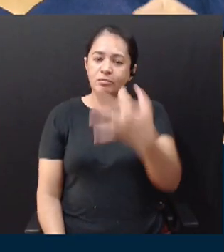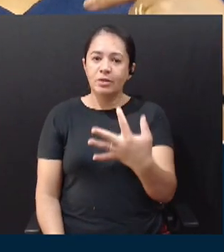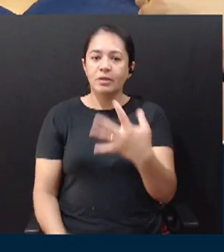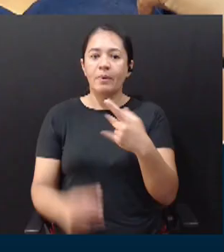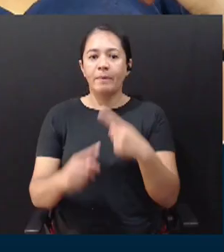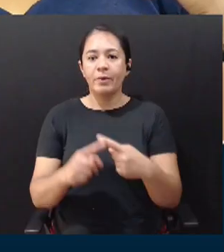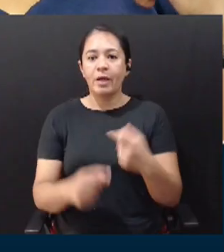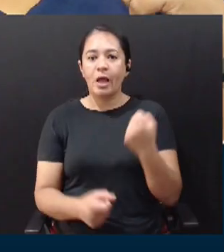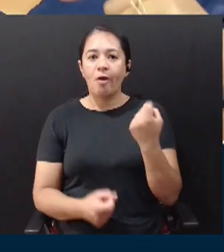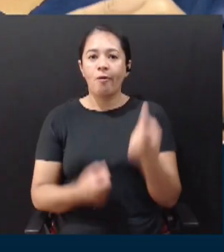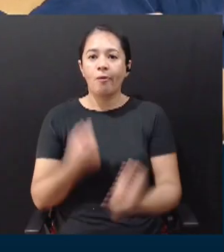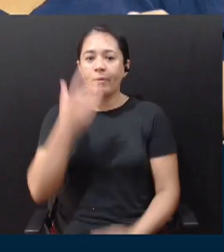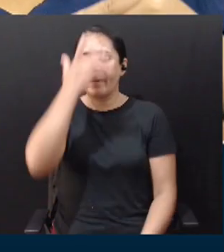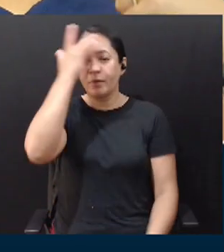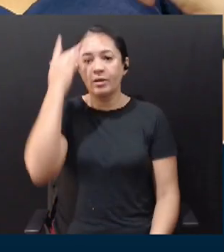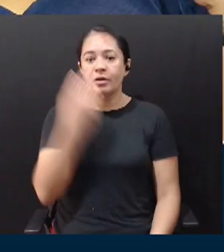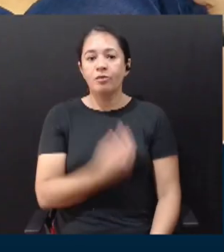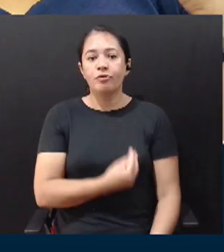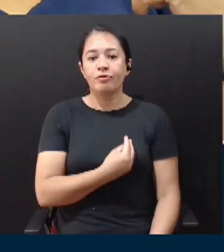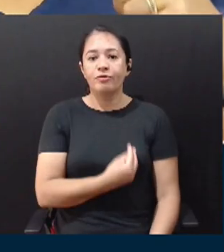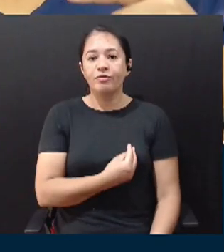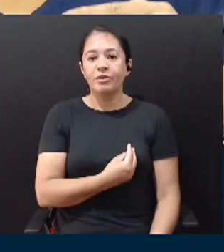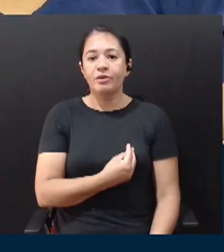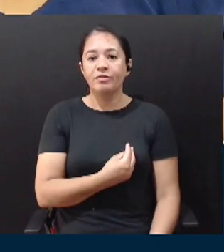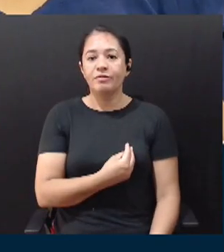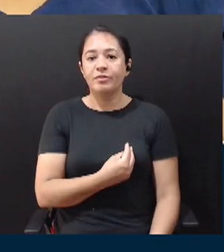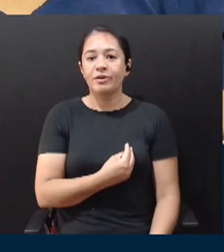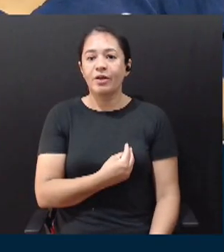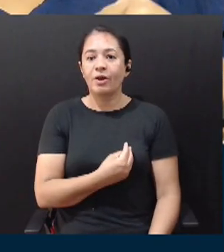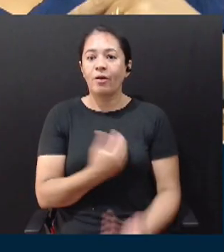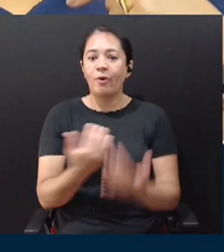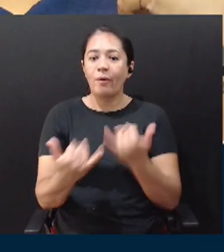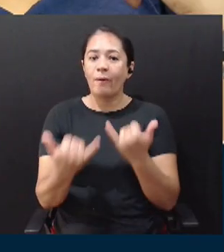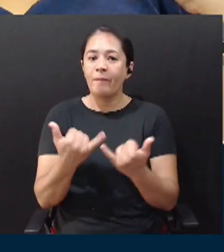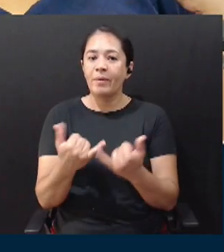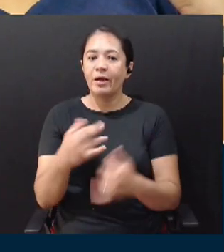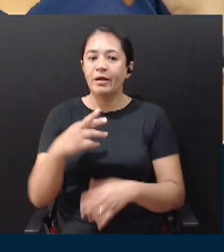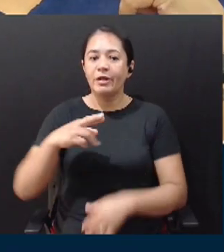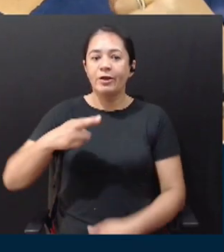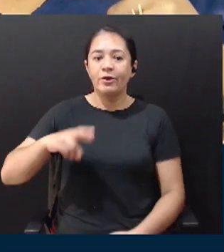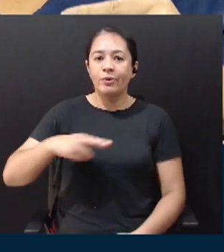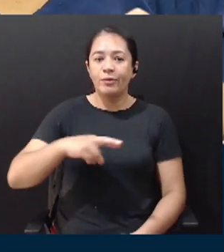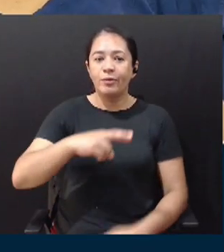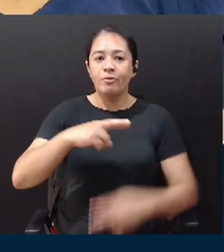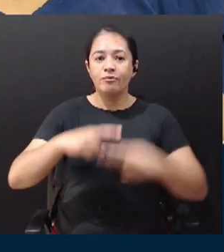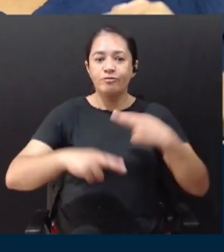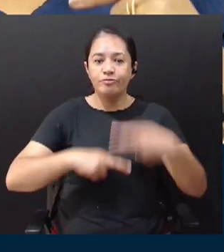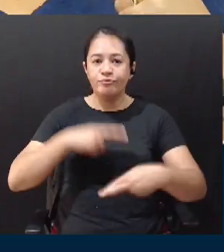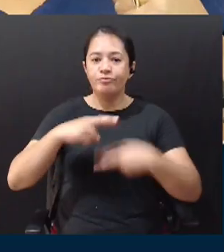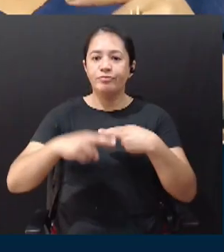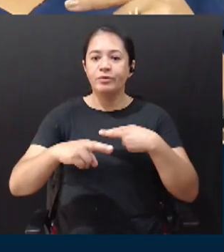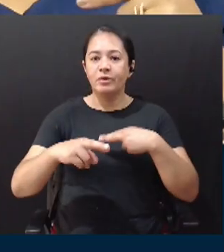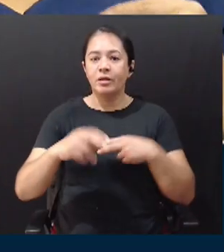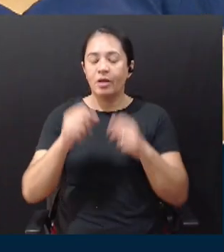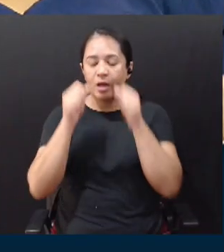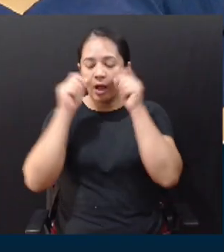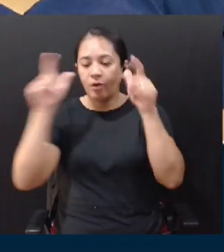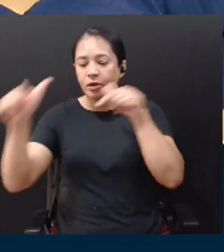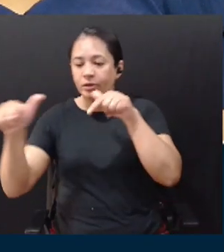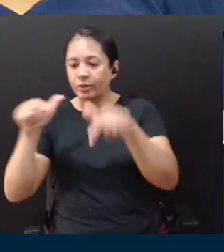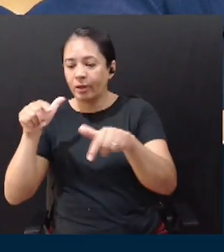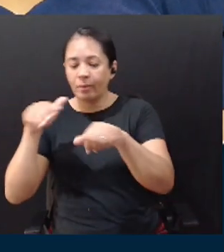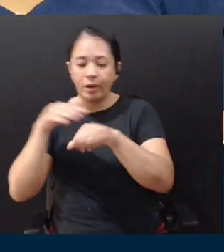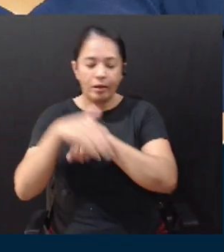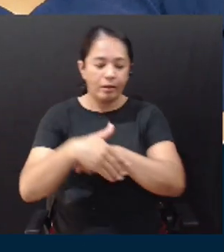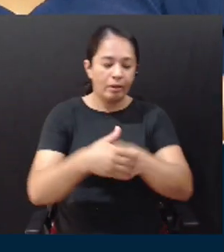vive igual um ratinho na rodinha, né? Levanta, trabalha, deita, dorme, levanta, trabalha, deita, dorme. E aí chega